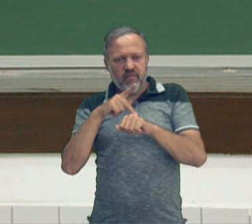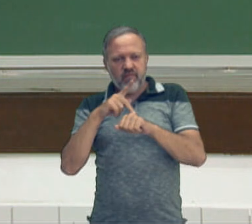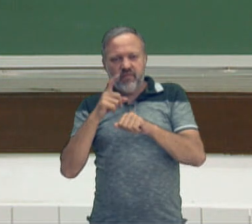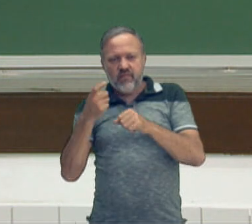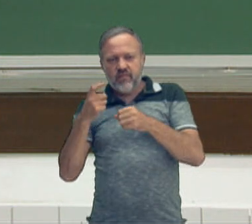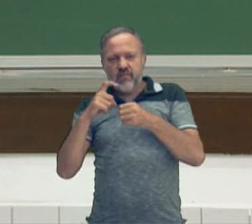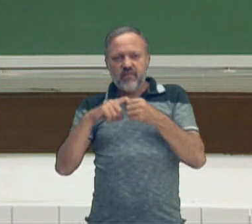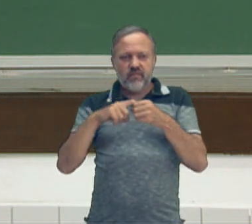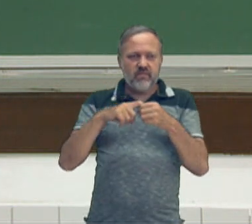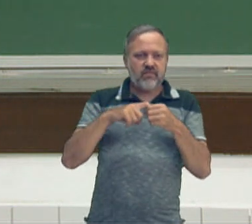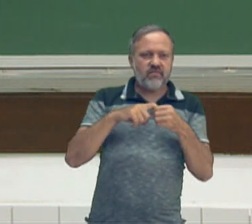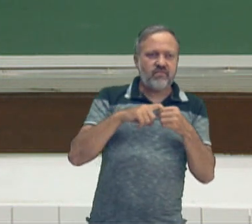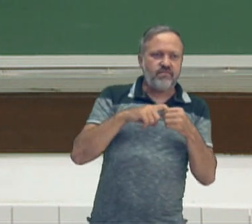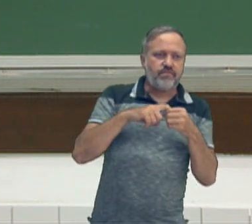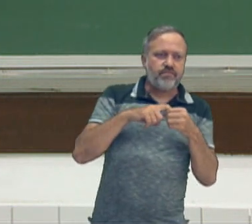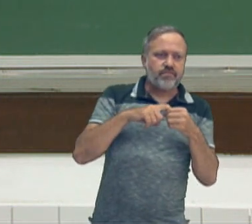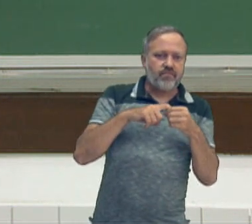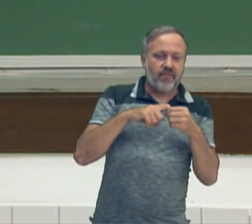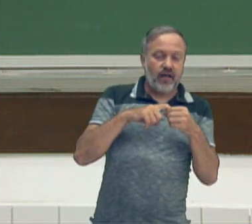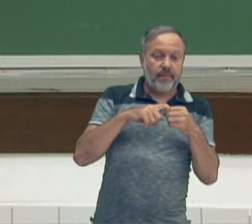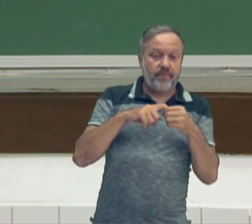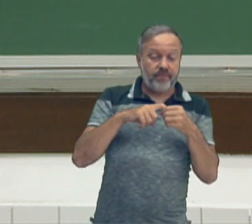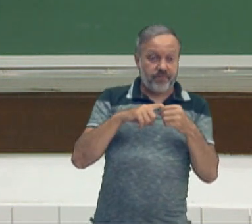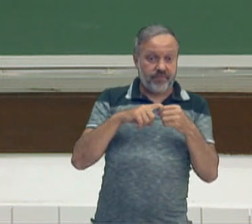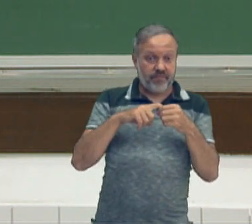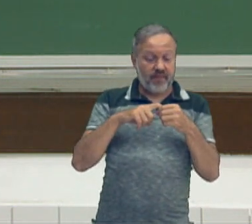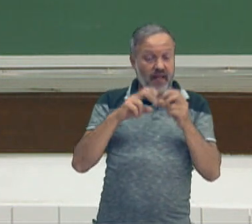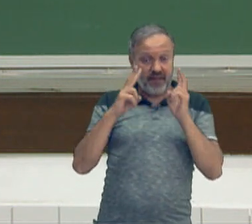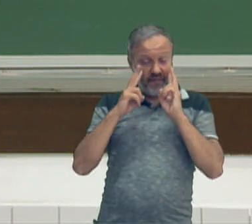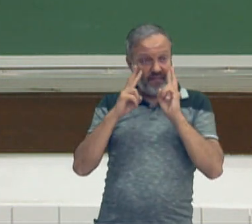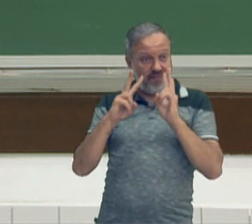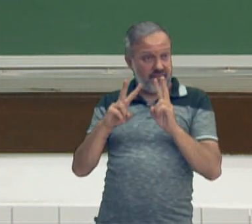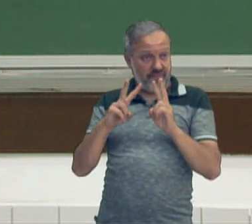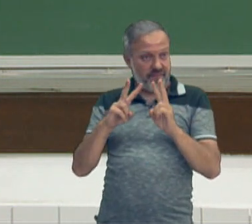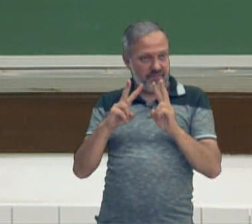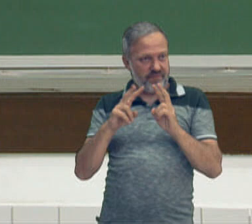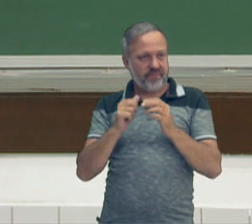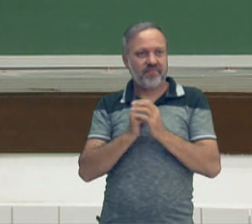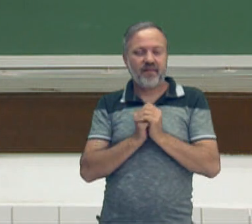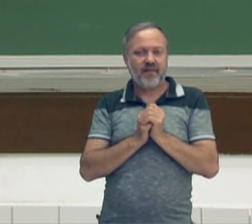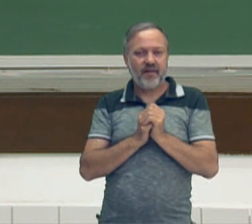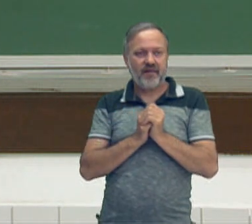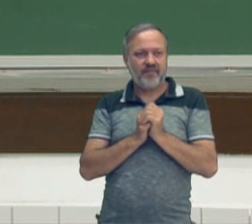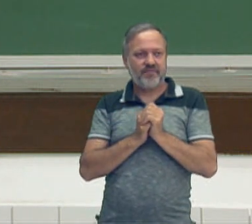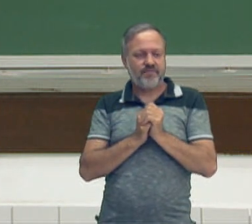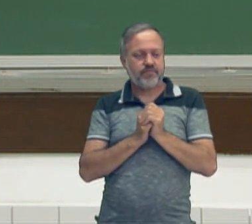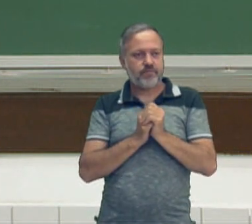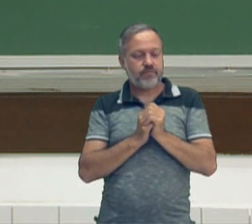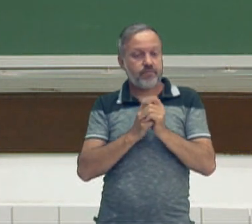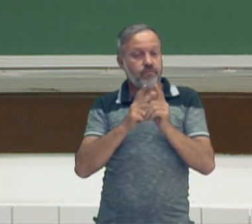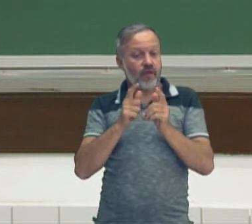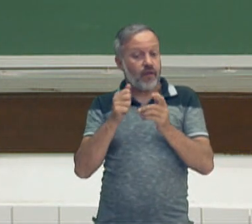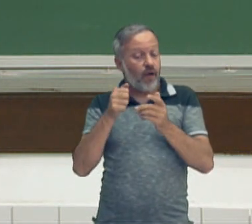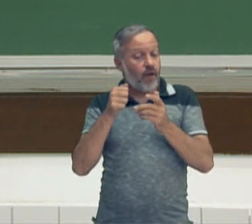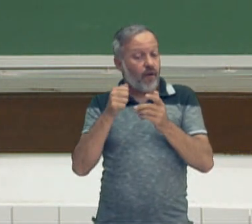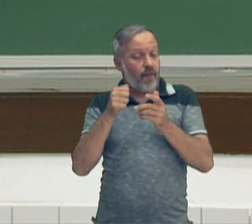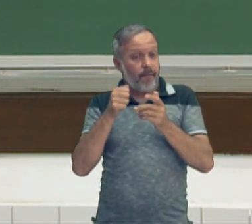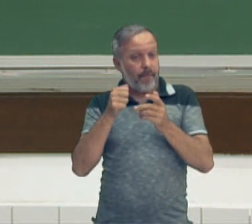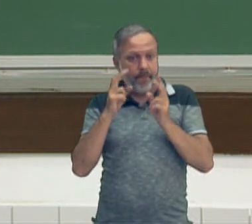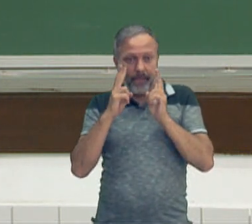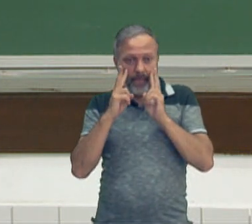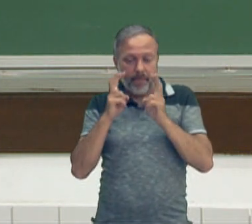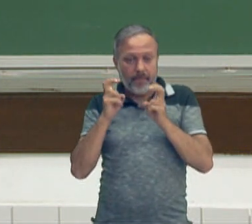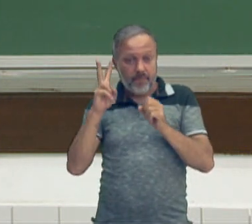os espanhóis, portugueses e ingleses, não, eles tinham que contornar toda a África para chegar até lá. Com essa basezinha aí, se